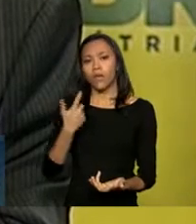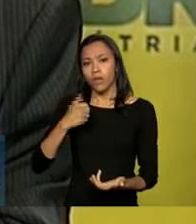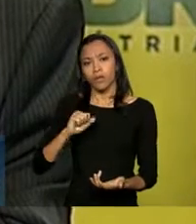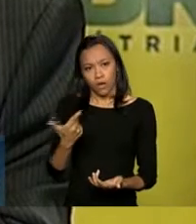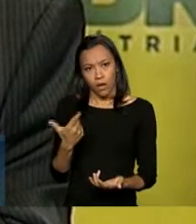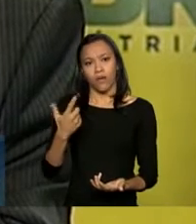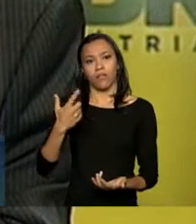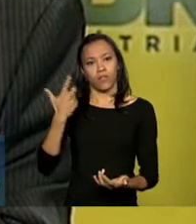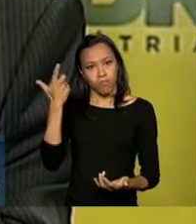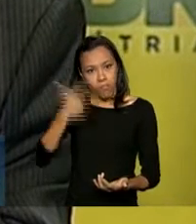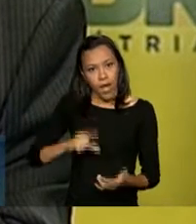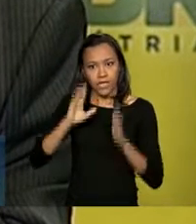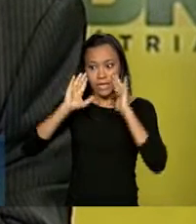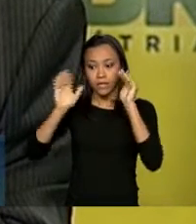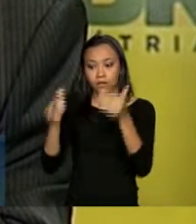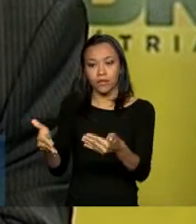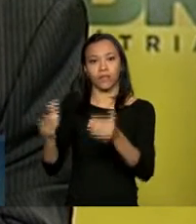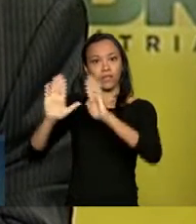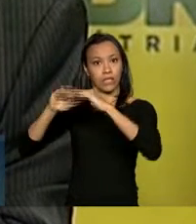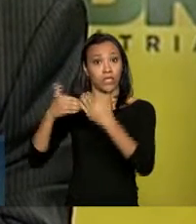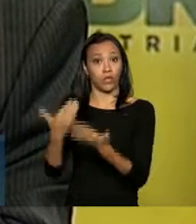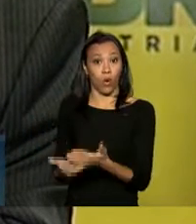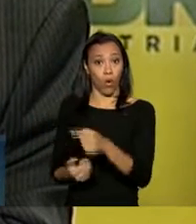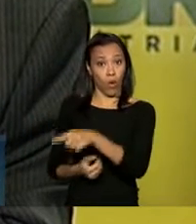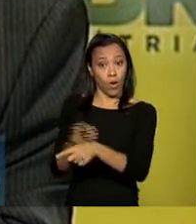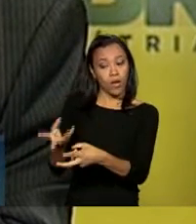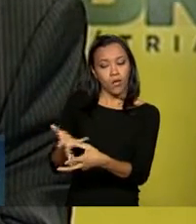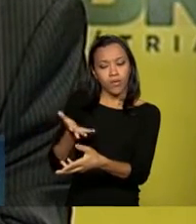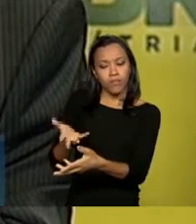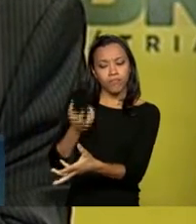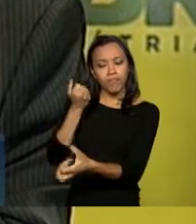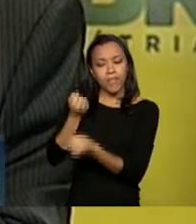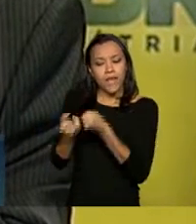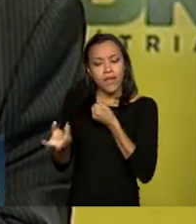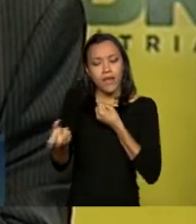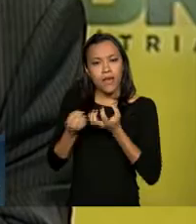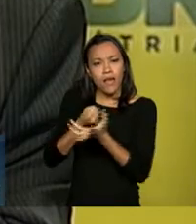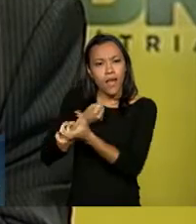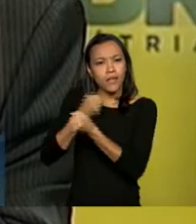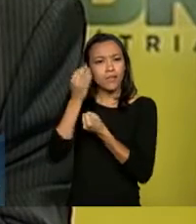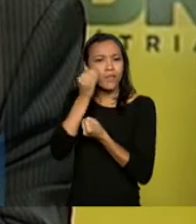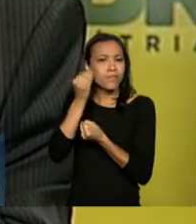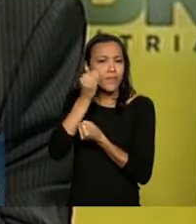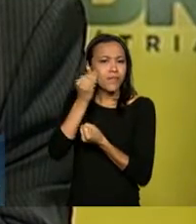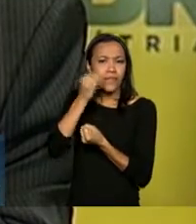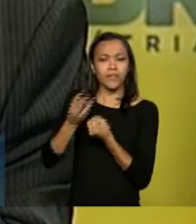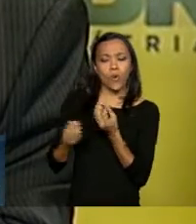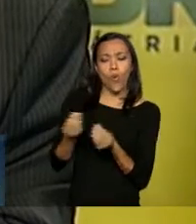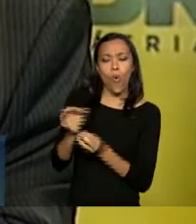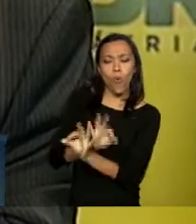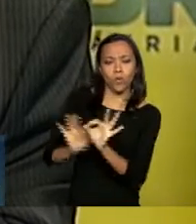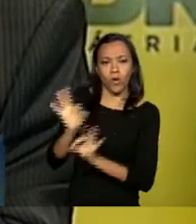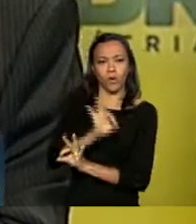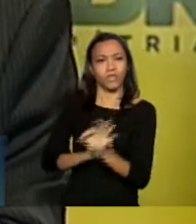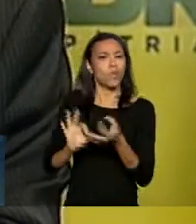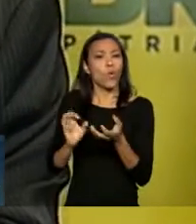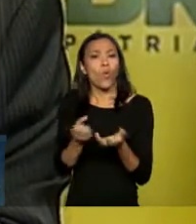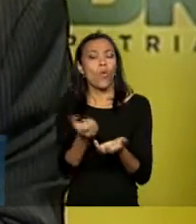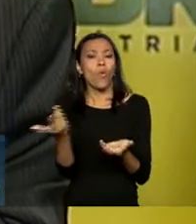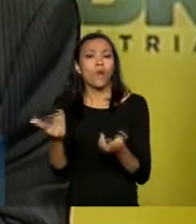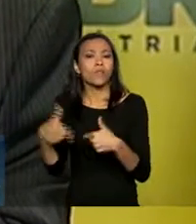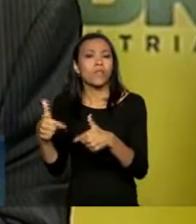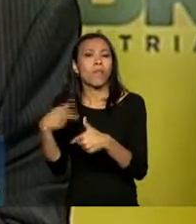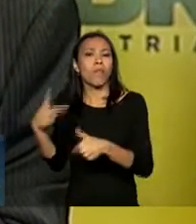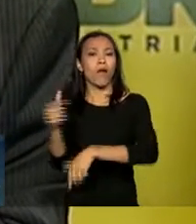vamos dar mais visibilidade, vamos atrás dessa experiência, vamos tentar entender, ver como que elas são, o que se aprende com elas.